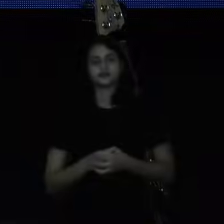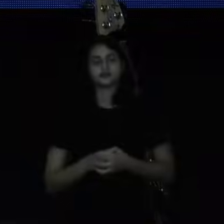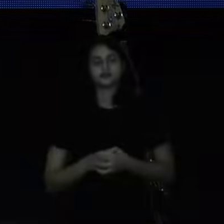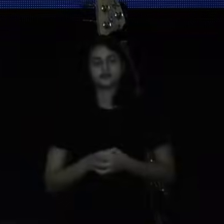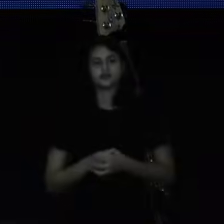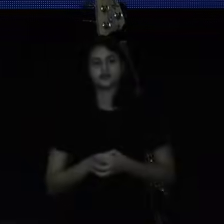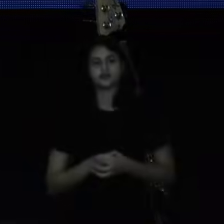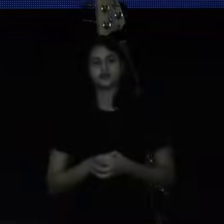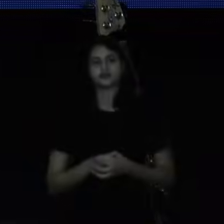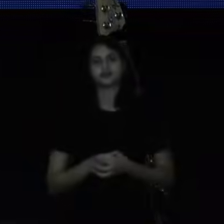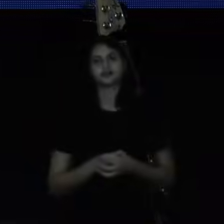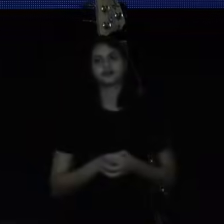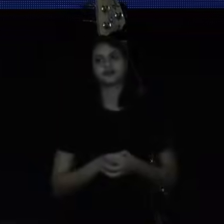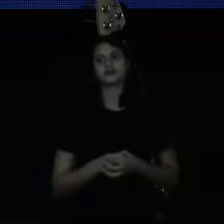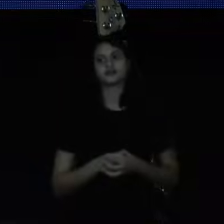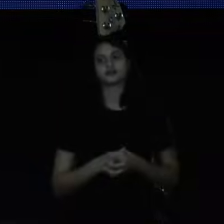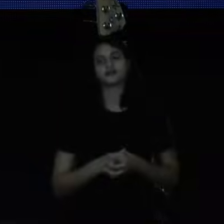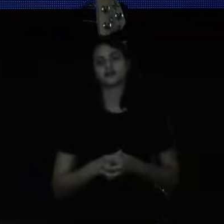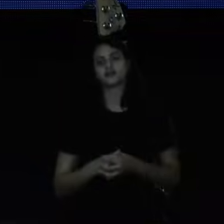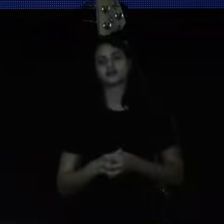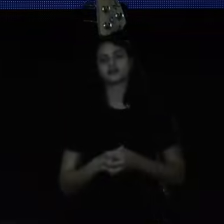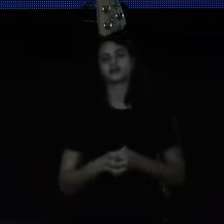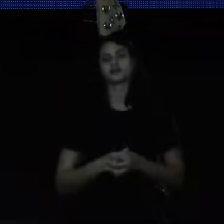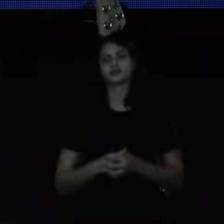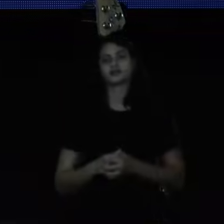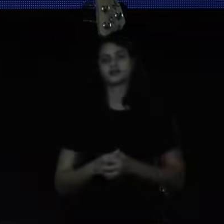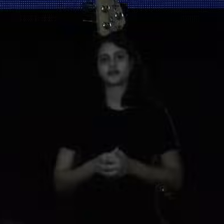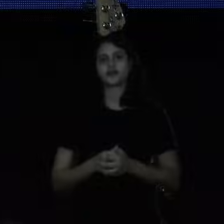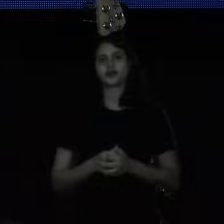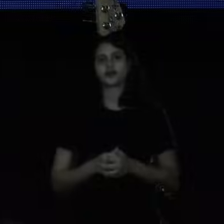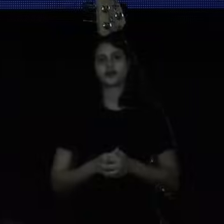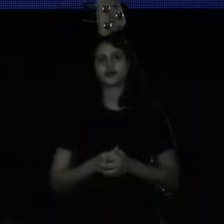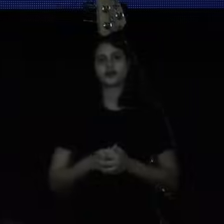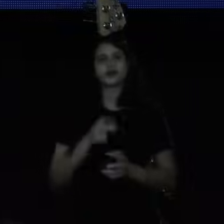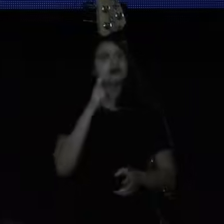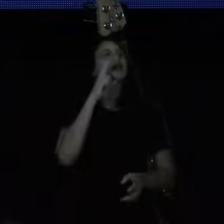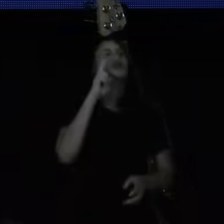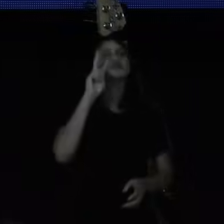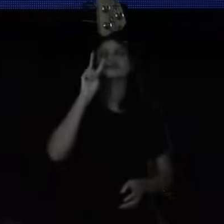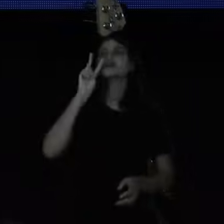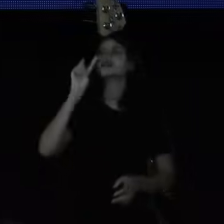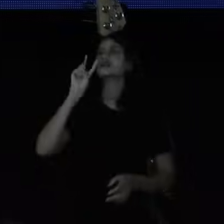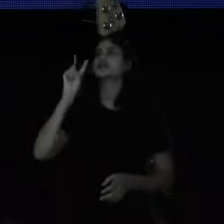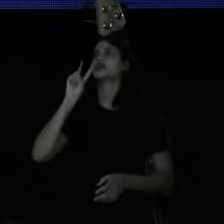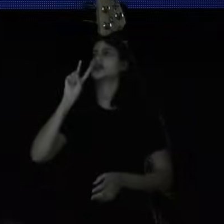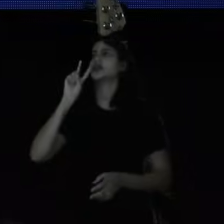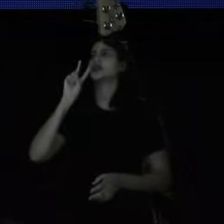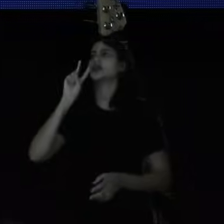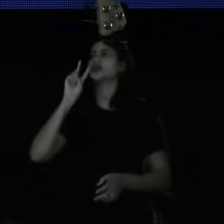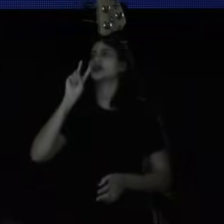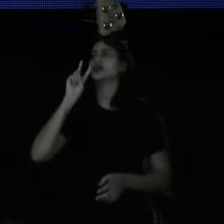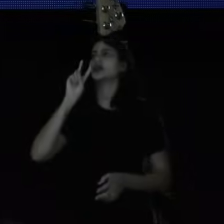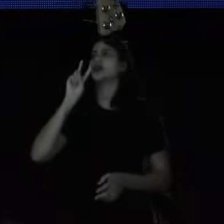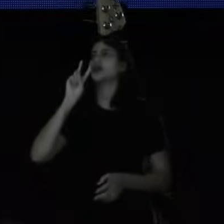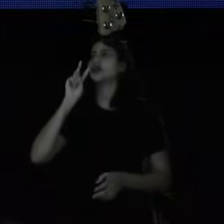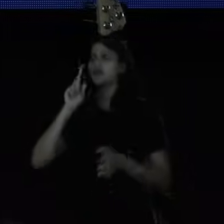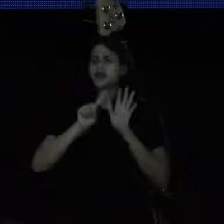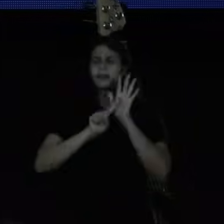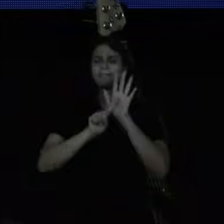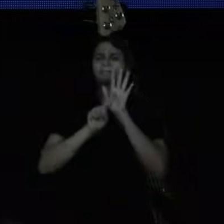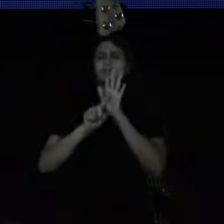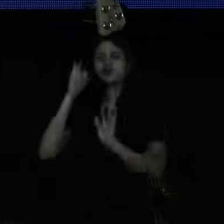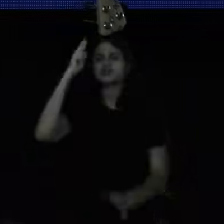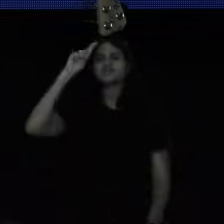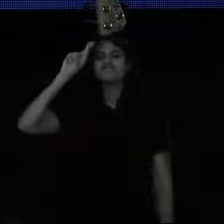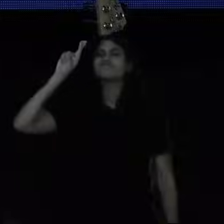É impossível a gente não admirar, principalmente a maneira como Jefté dá ênfase ao Senhor em todas as negociações com os líderes